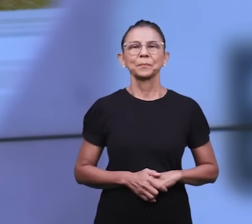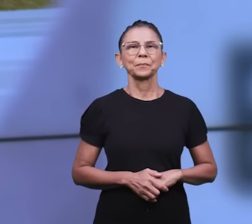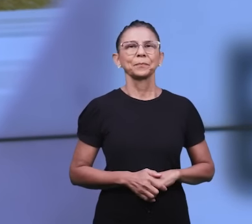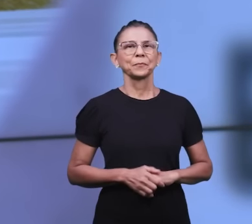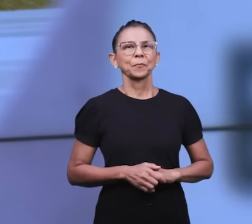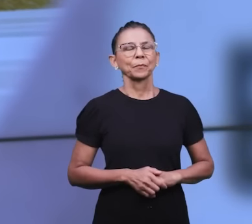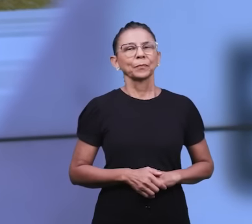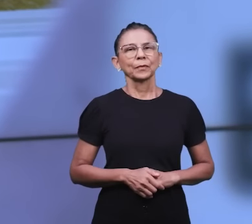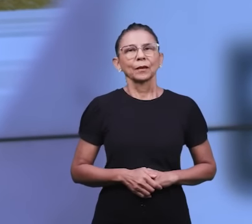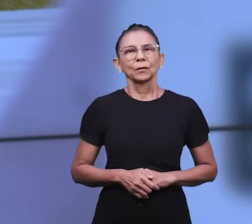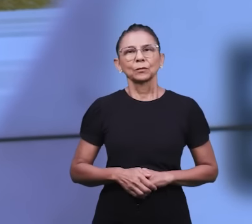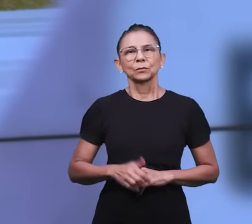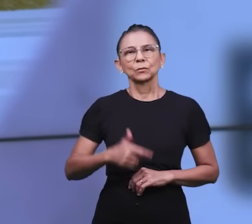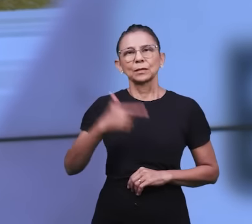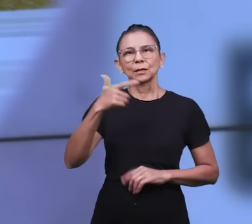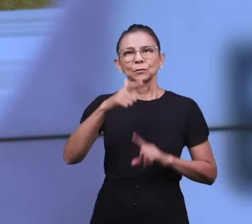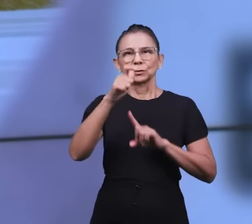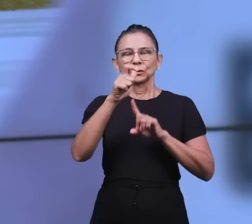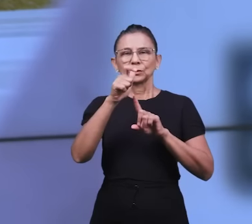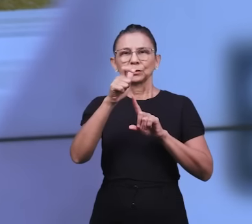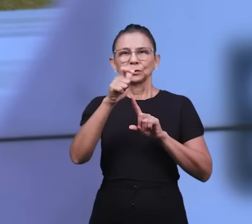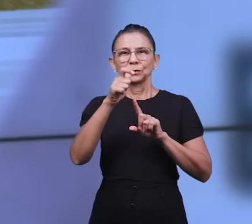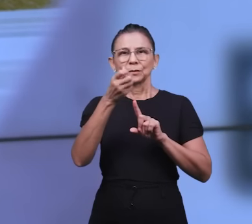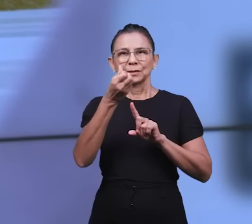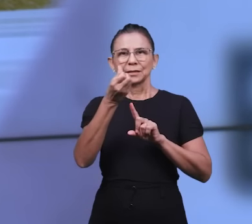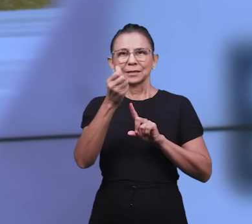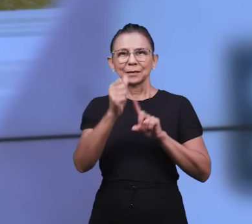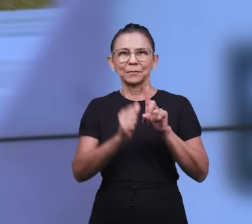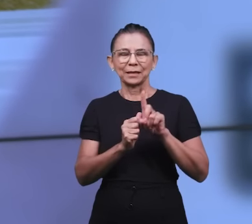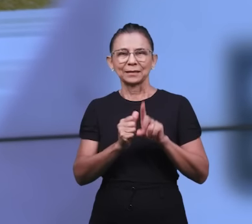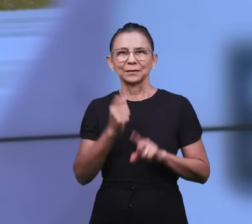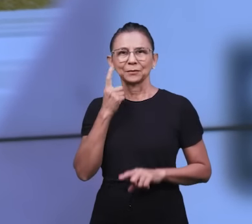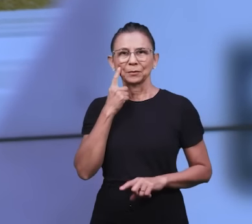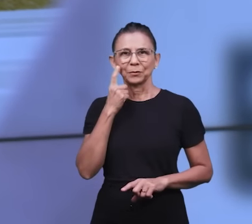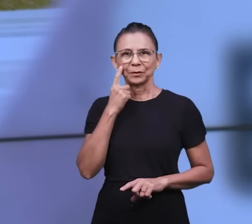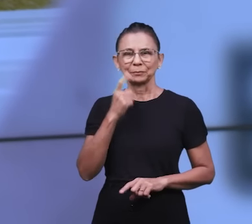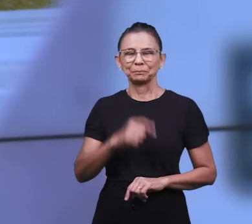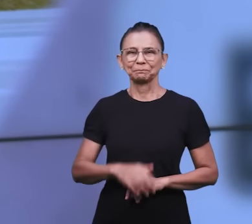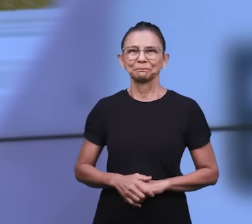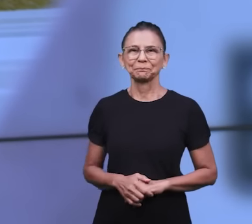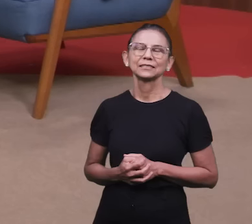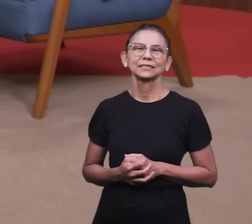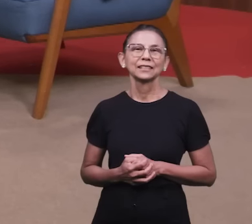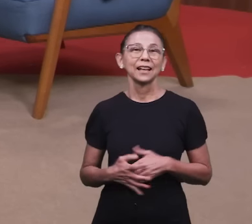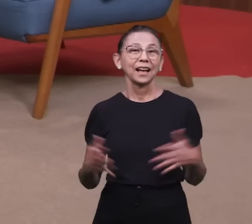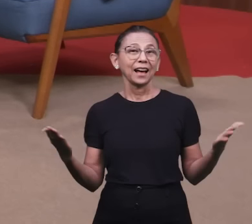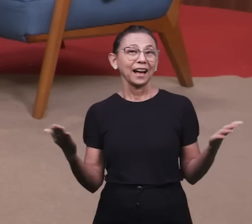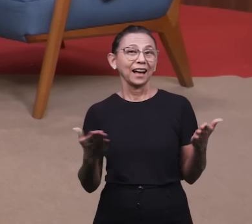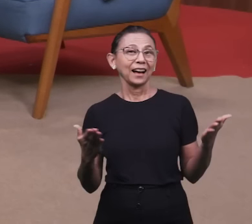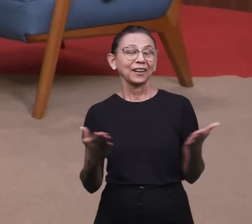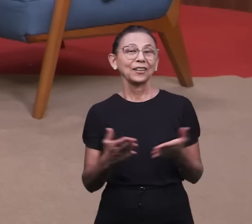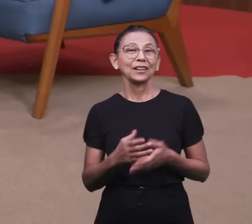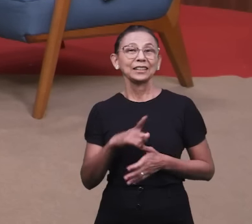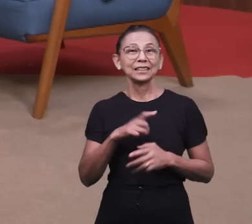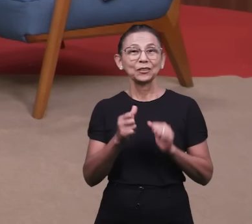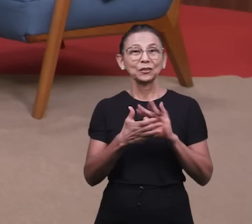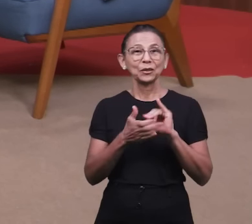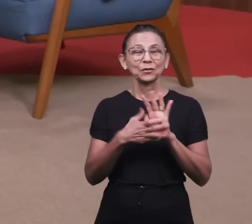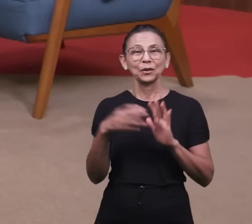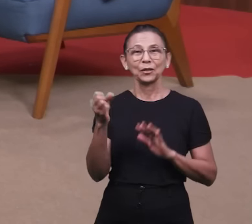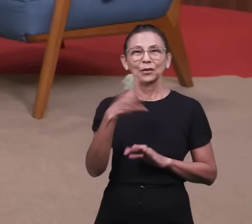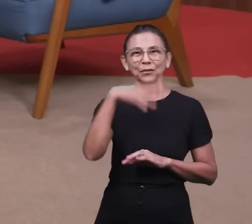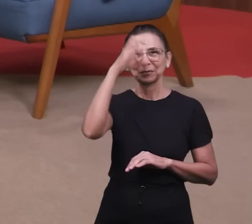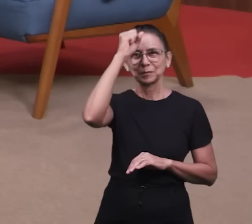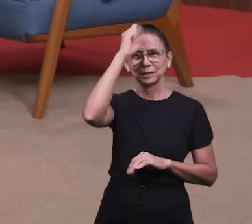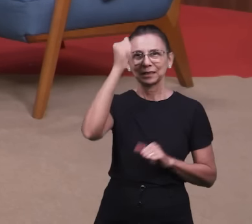Senhor nos orientou para o trabalho no segundo semestre deste ano a paz do senhor Jesus e agora nós temos um louvor novo